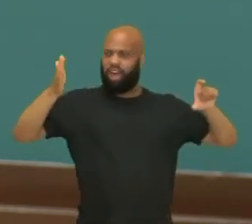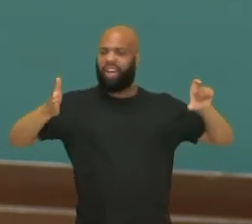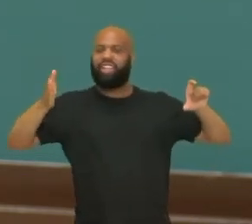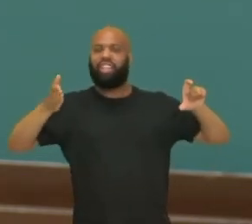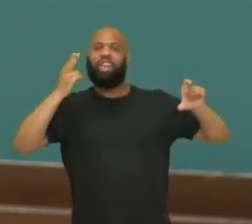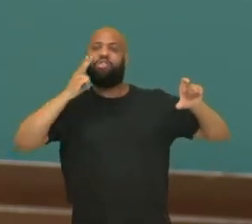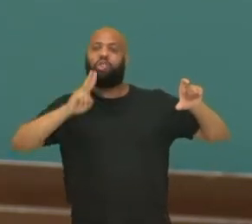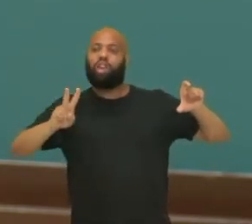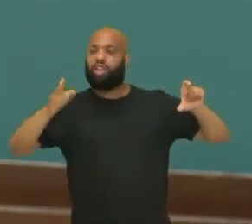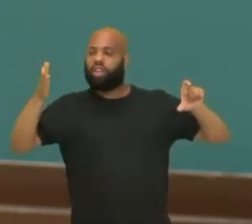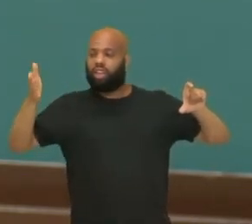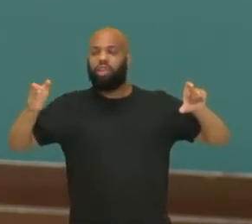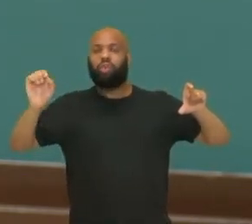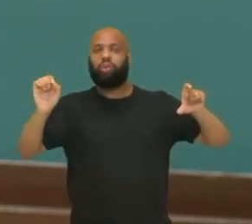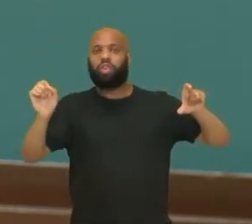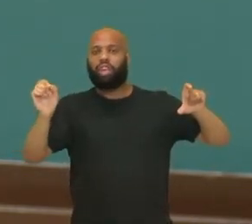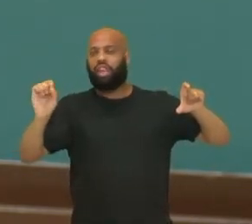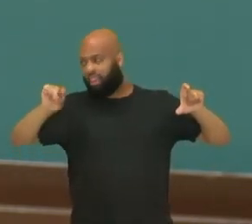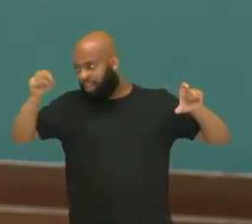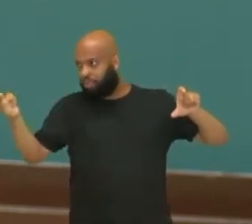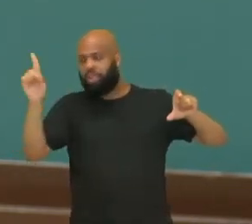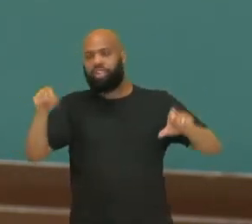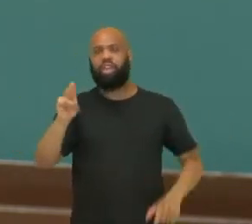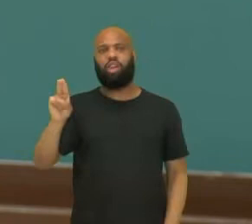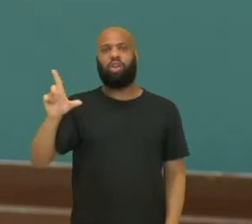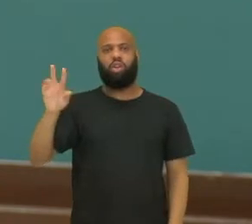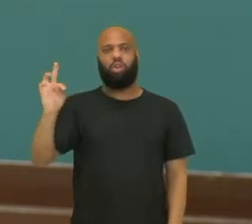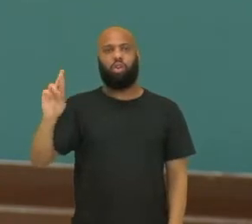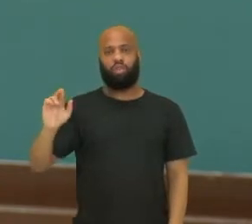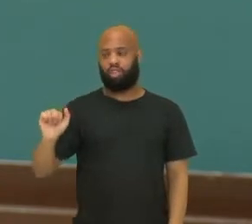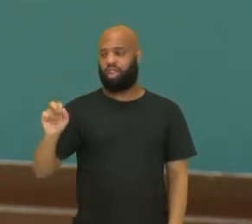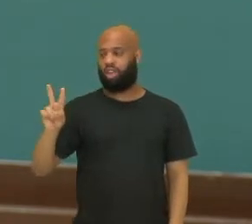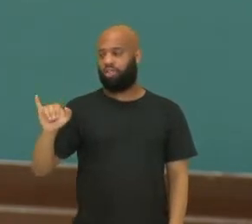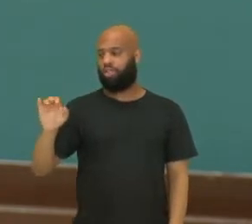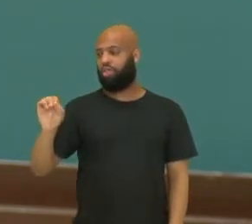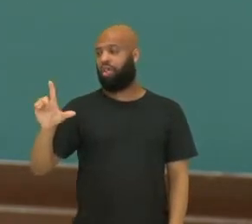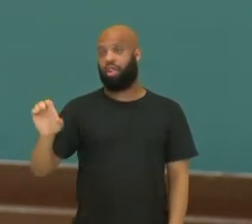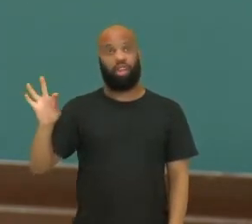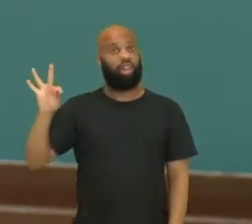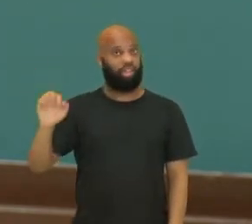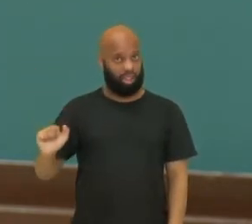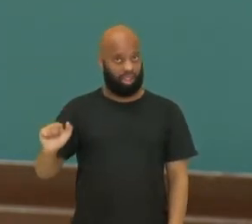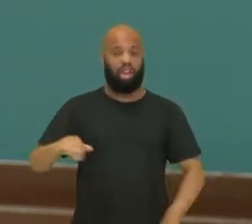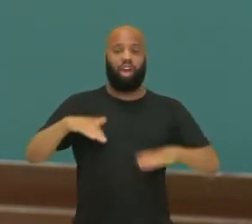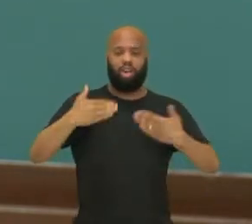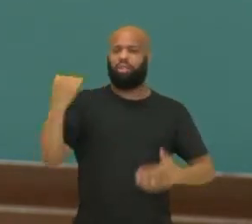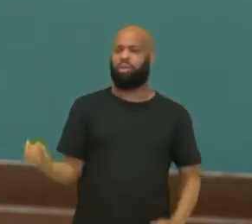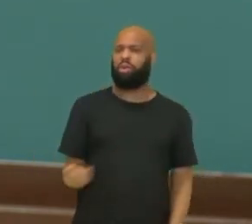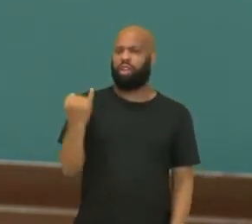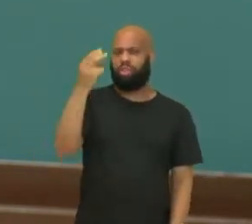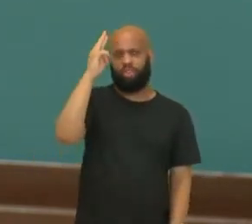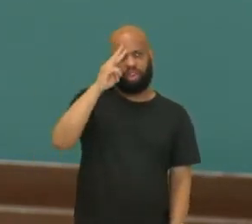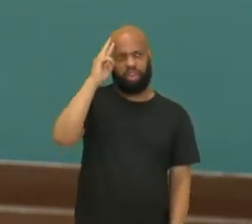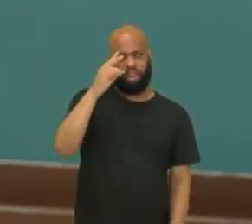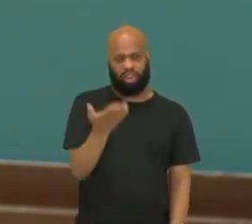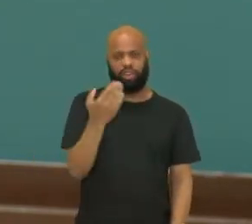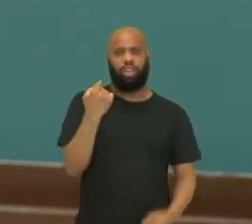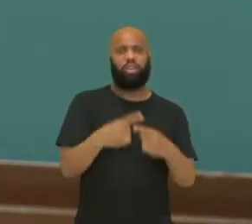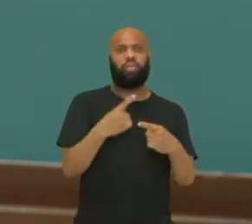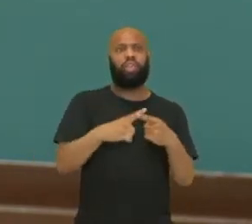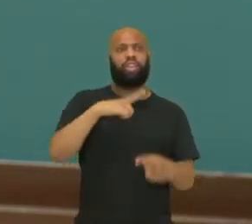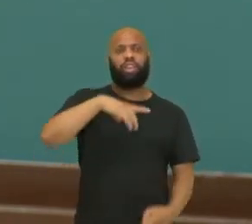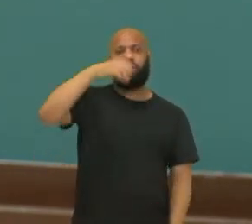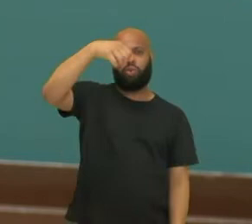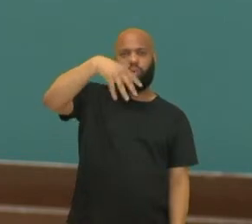de ultravioleta. Bem interessante isso, né? Bem interessante. Então, pessoal, não esqueça disso. A luz